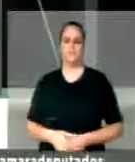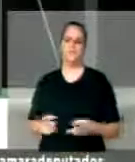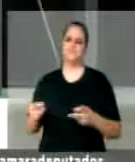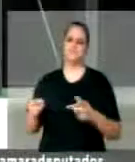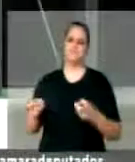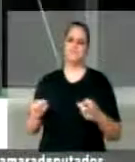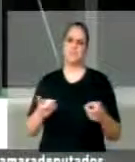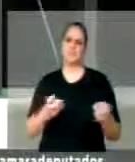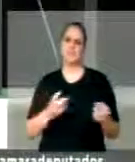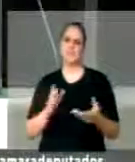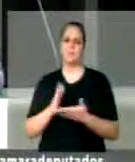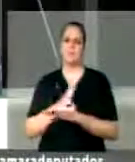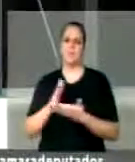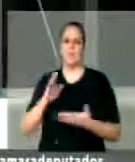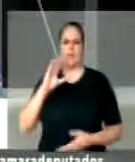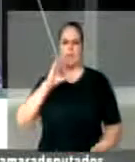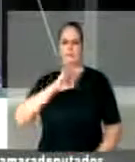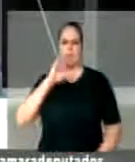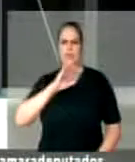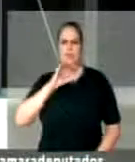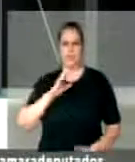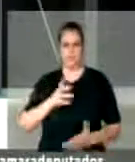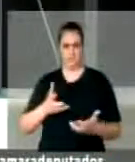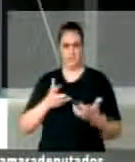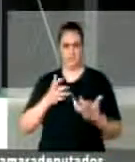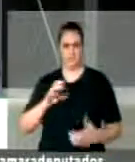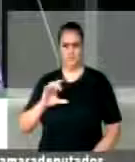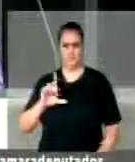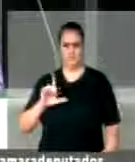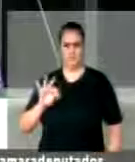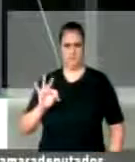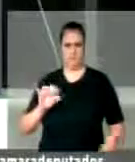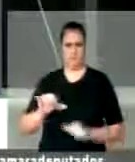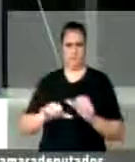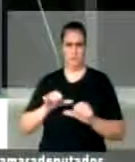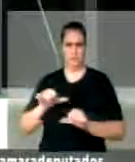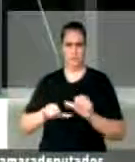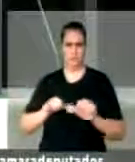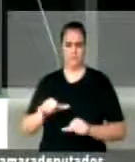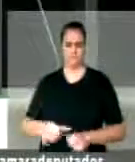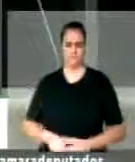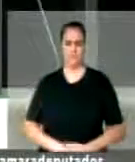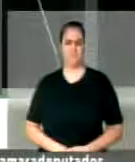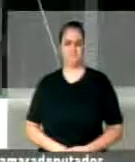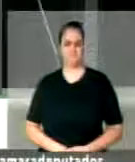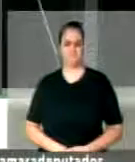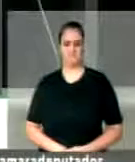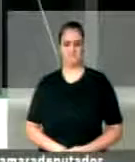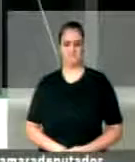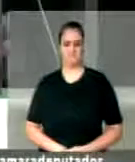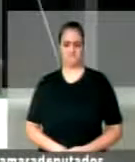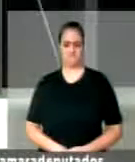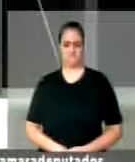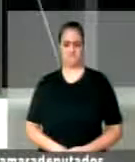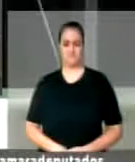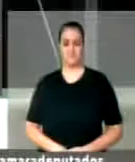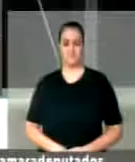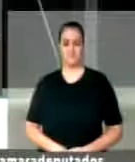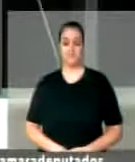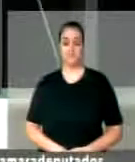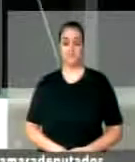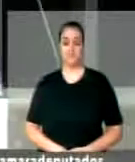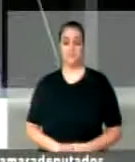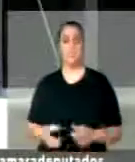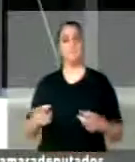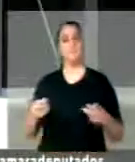fazer com que a CLT seja mudada. E nós observamos nos debates que nós